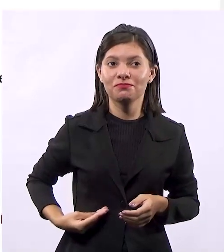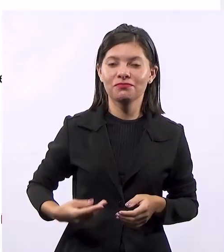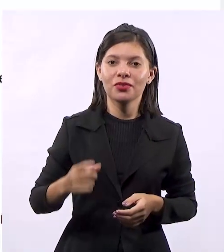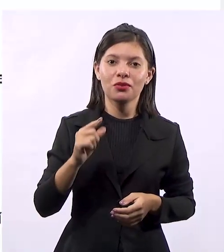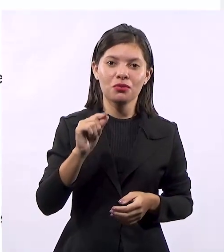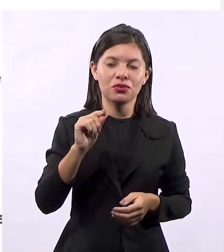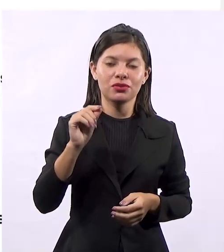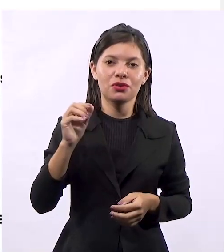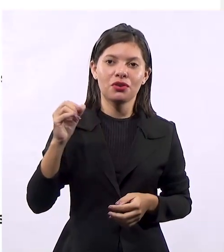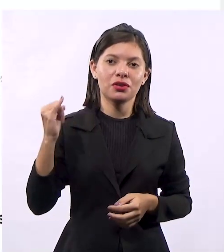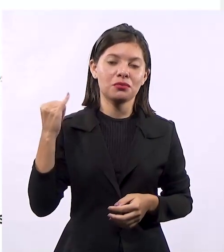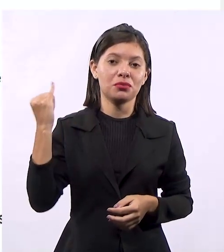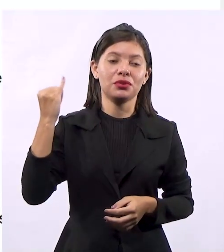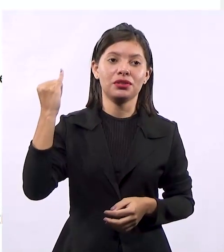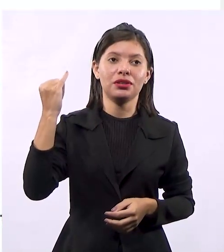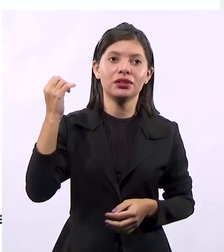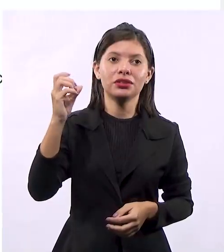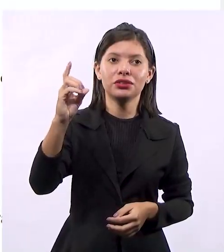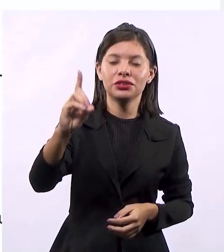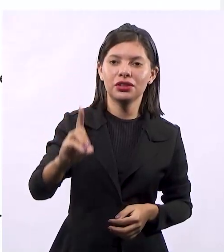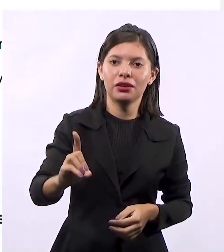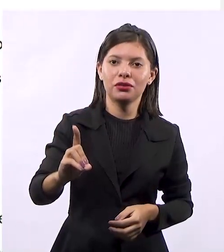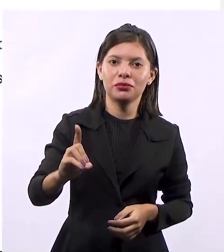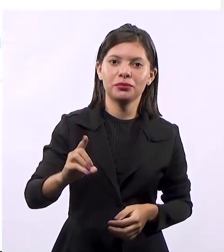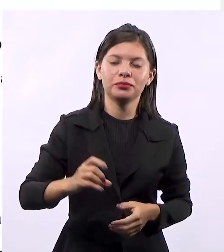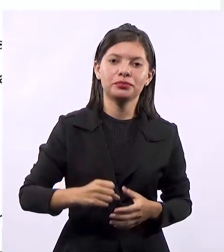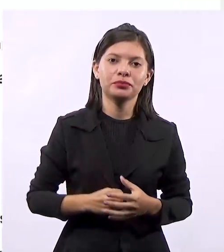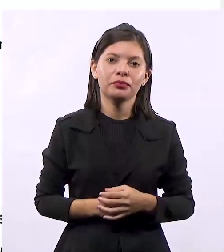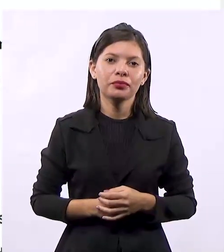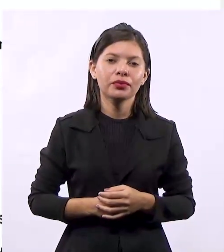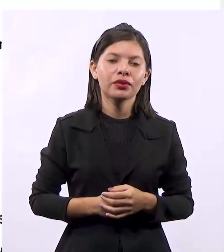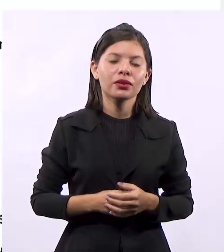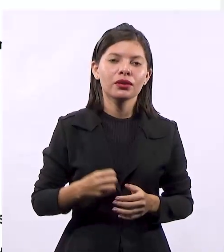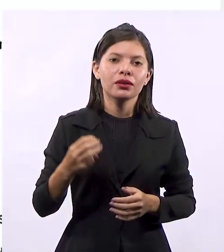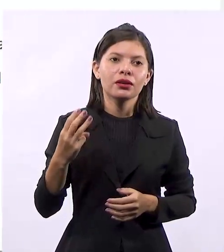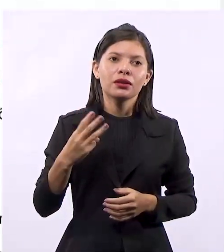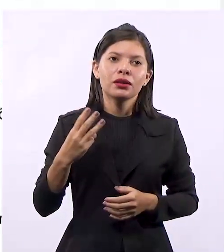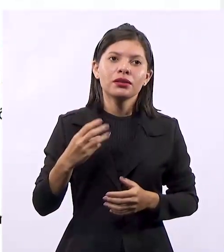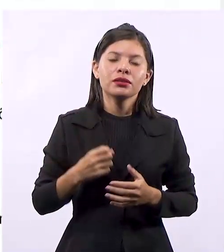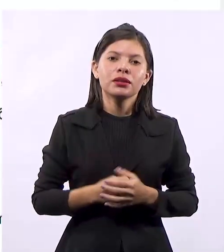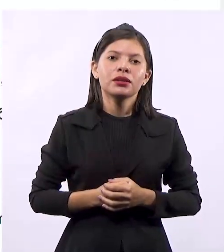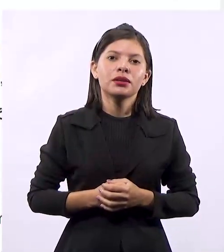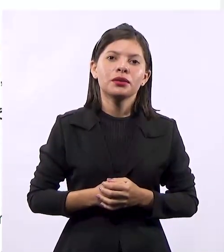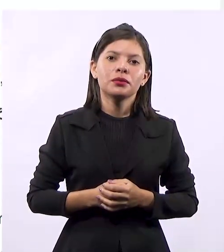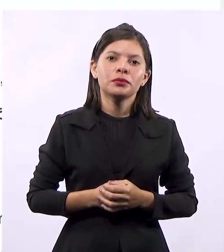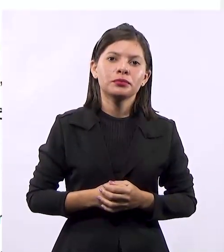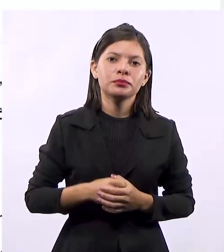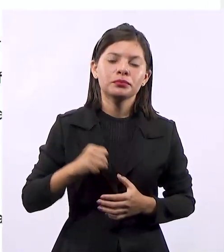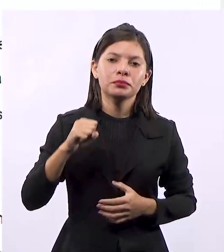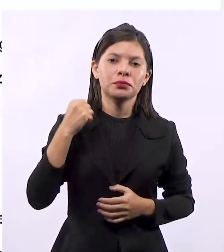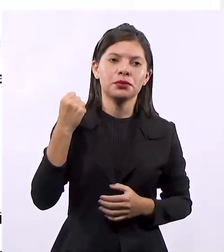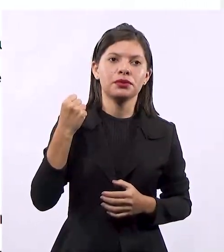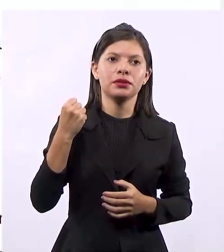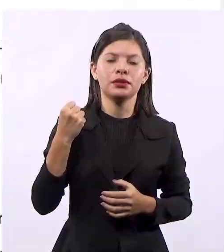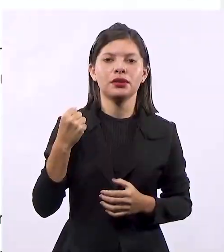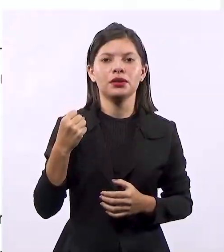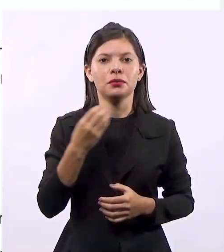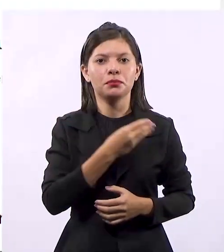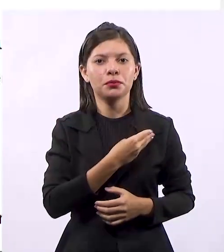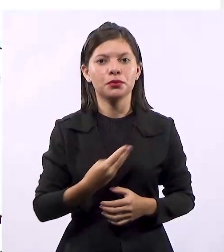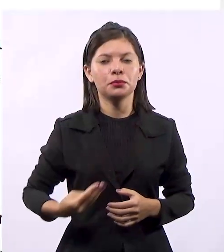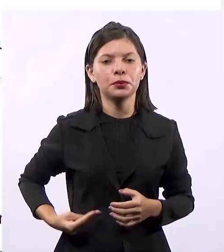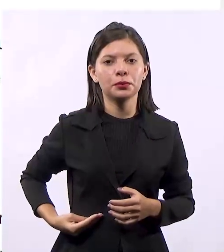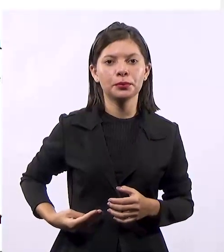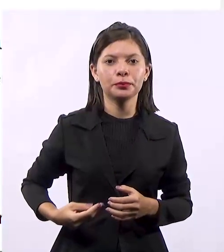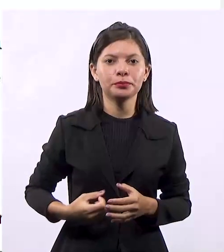responsabilidade da autoridade competente. Olha aqui o direito sendo coercitivo. E terceiro,